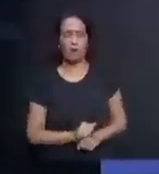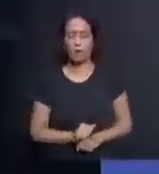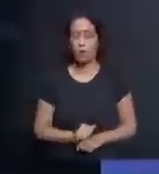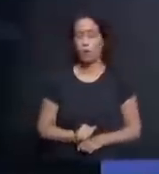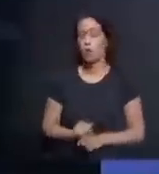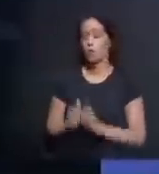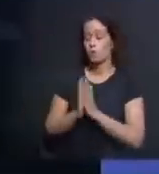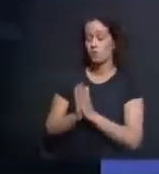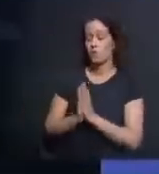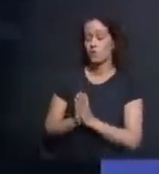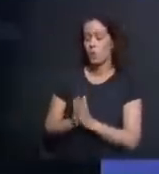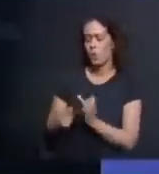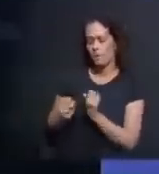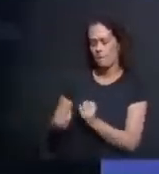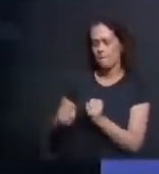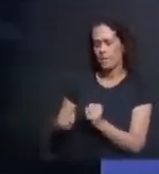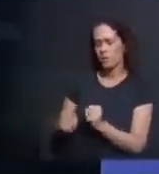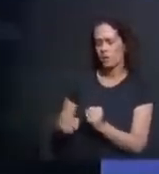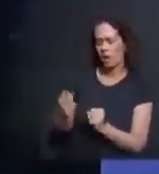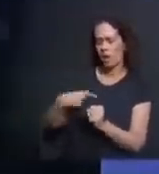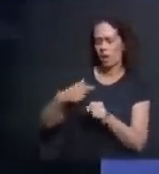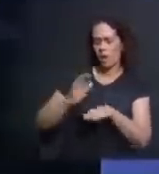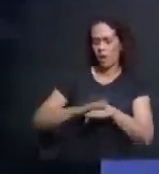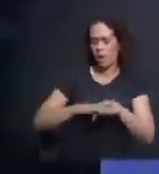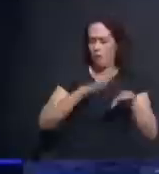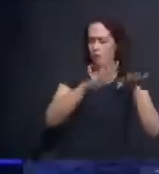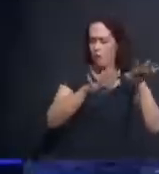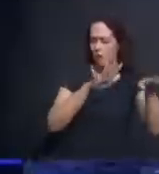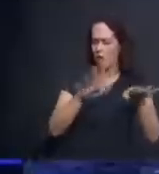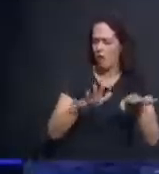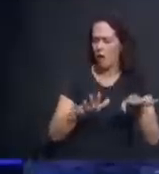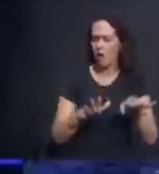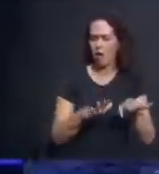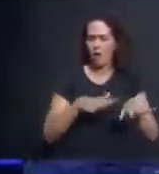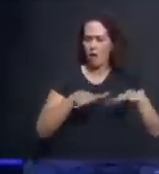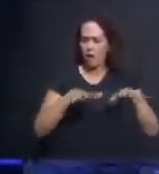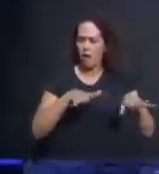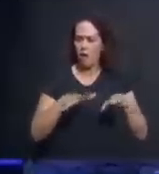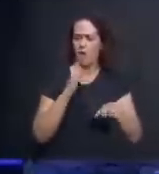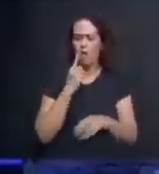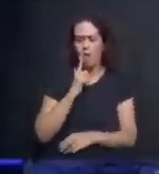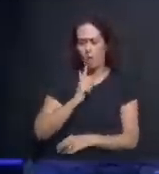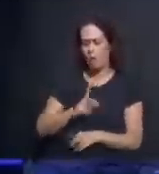dá o poder aí, que a todo mundo que eu colocar a mão na cabeça, eu quero que estremece e baba do jeito que você faz.